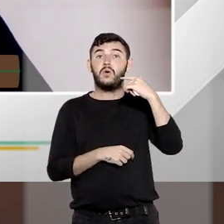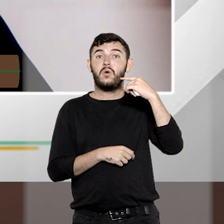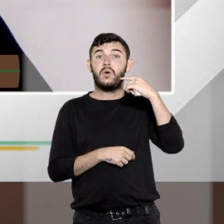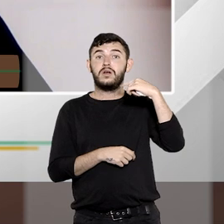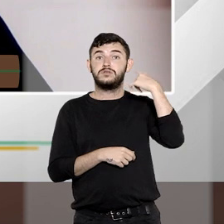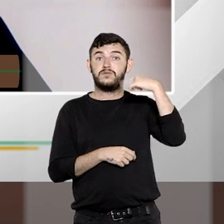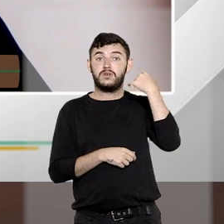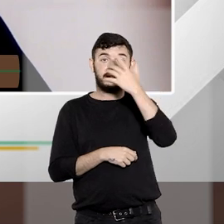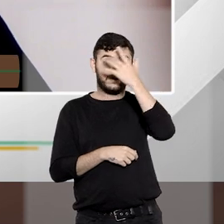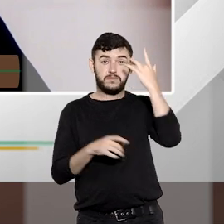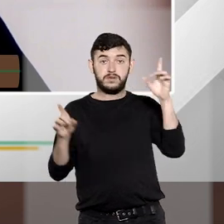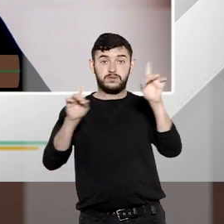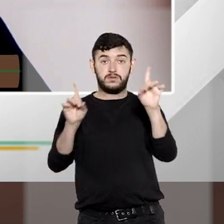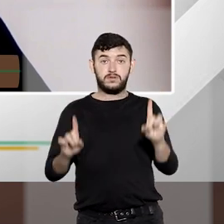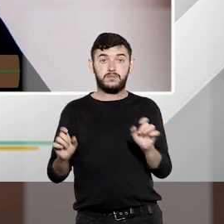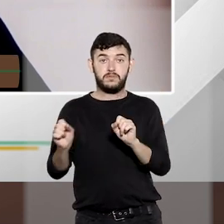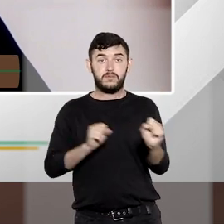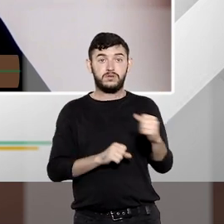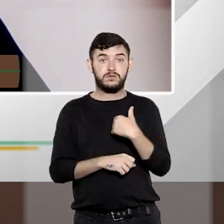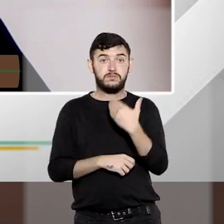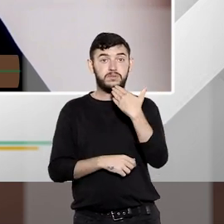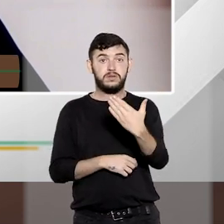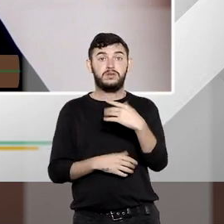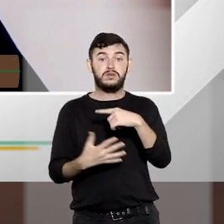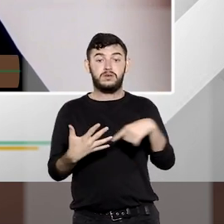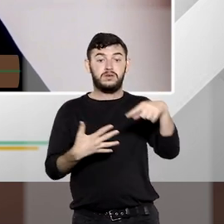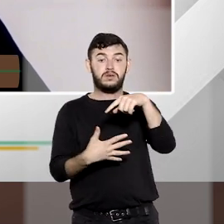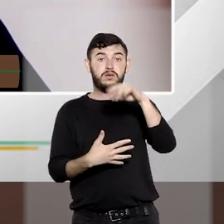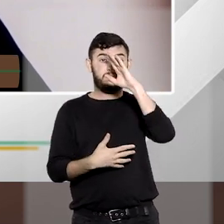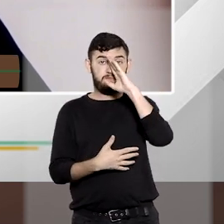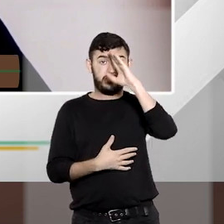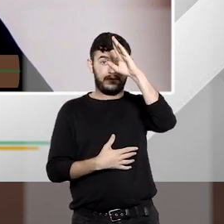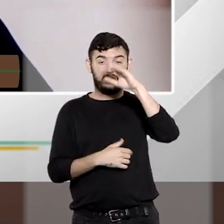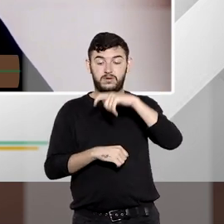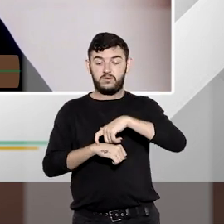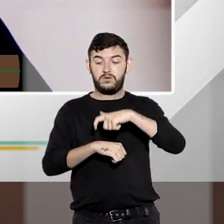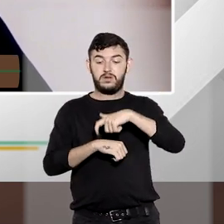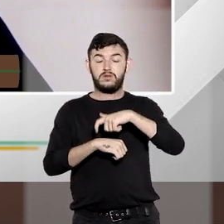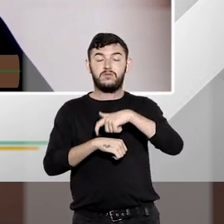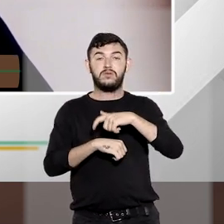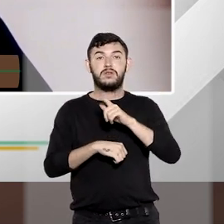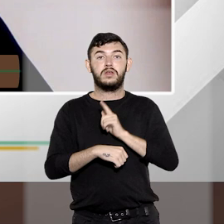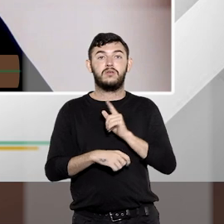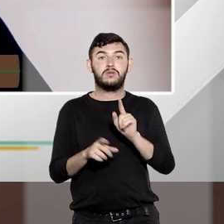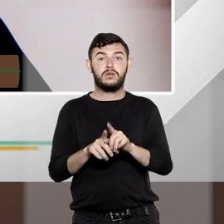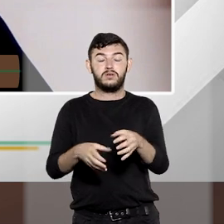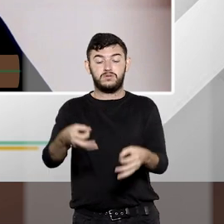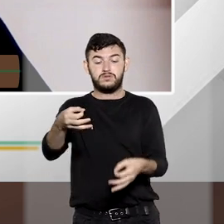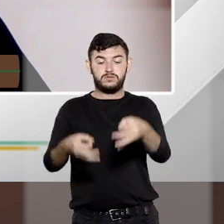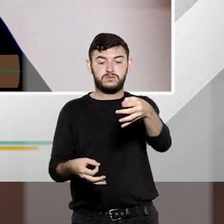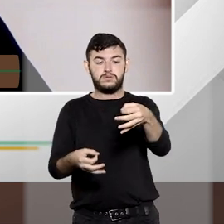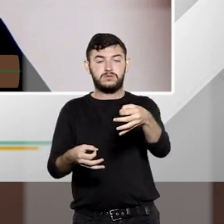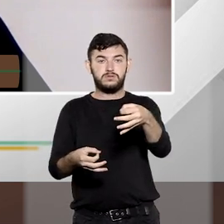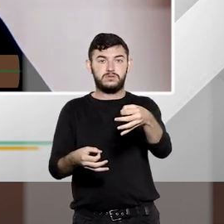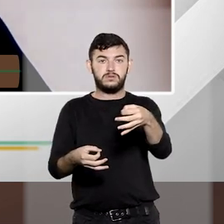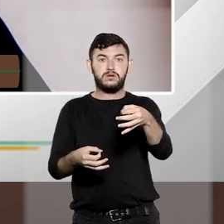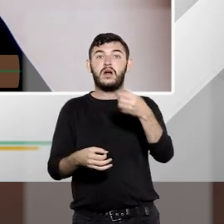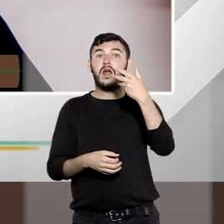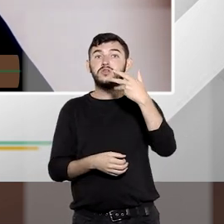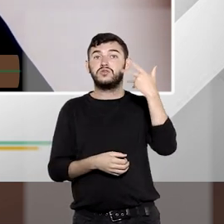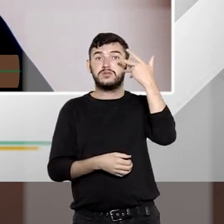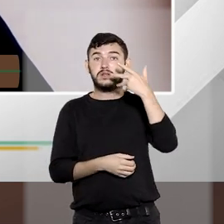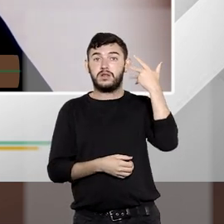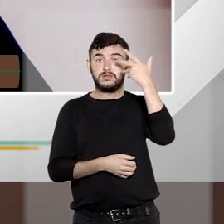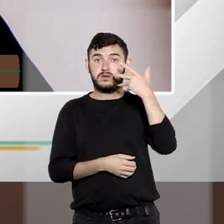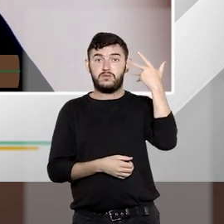é uma pessoa com deficiência, que ele também pode pedir prioridade, muitas vezes, quando se trata de um julgamento em sustentação